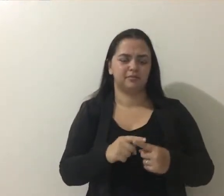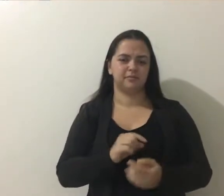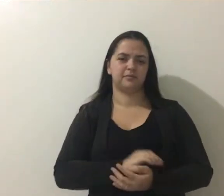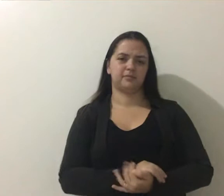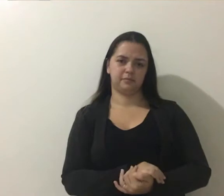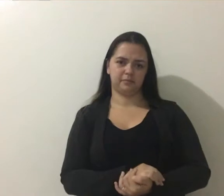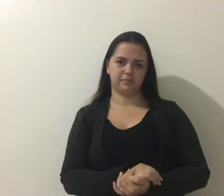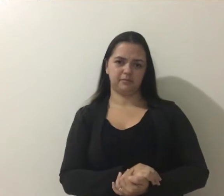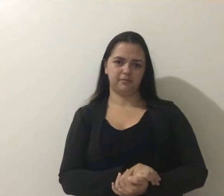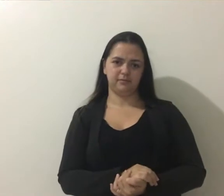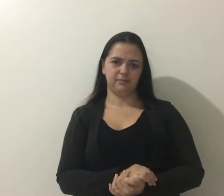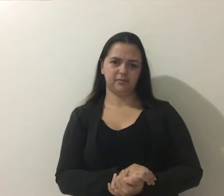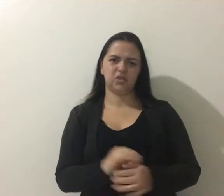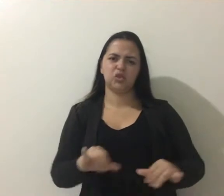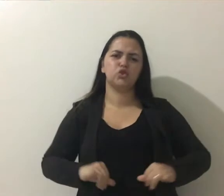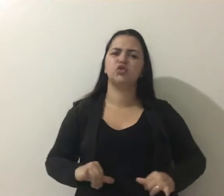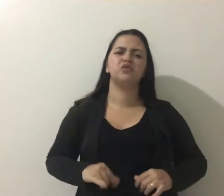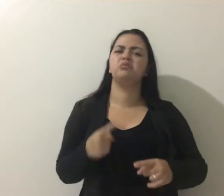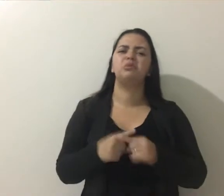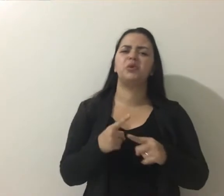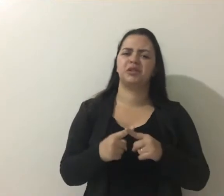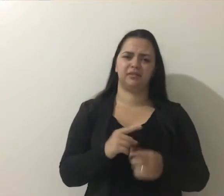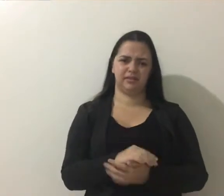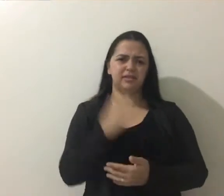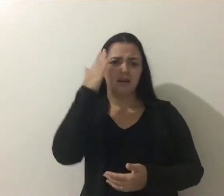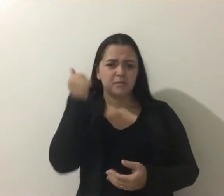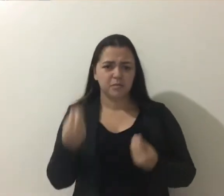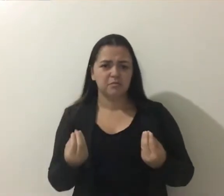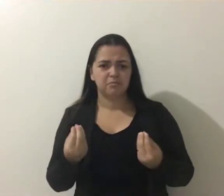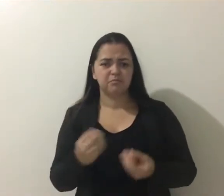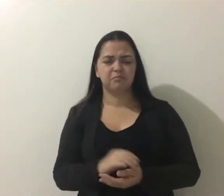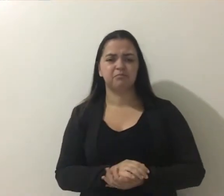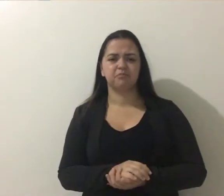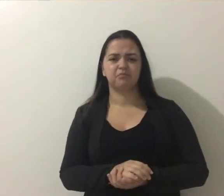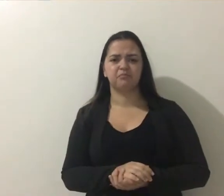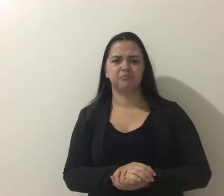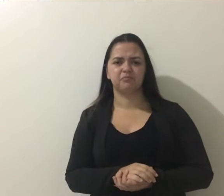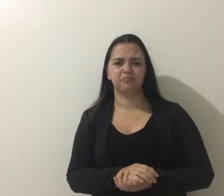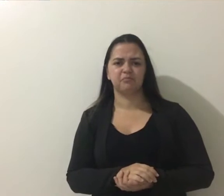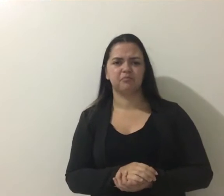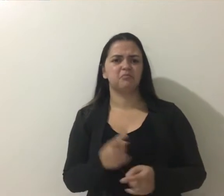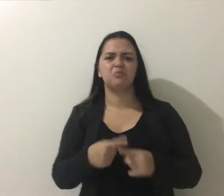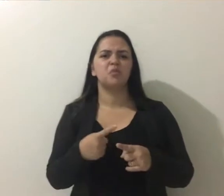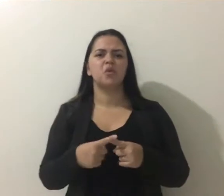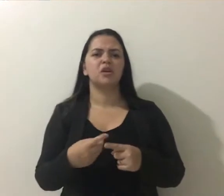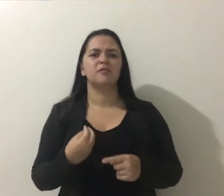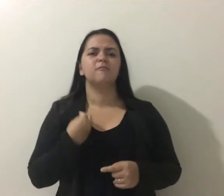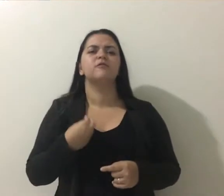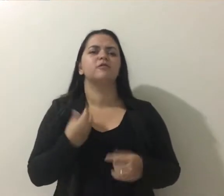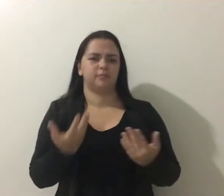que eles estavam sofrendo isso? Você sabe por que eles estavam vivendo nessa